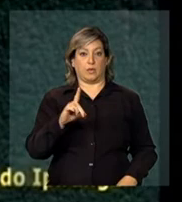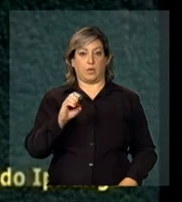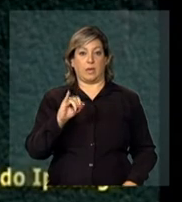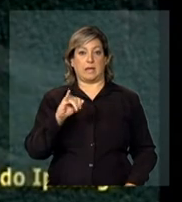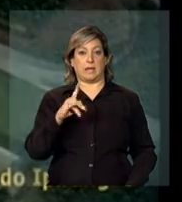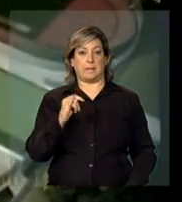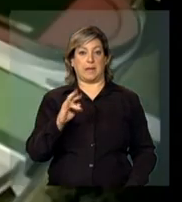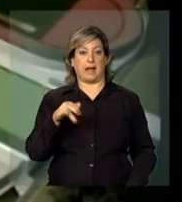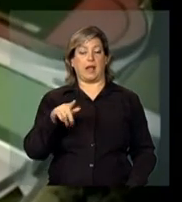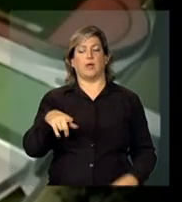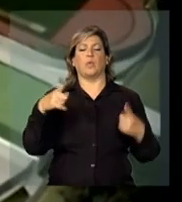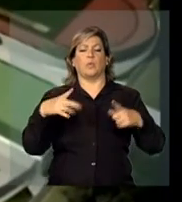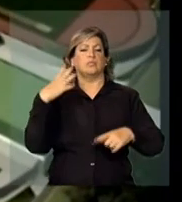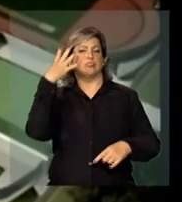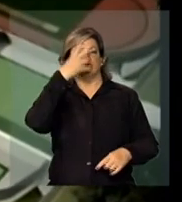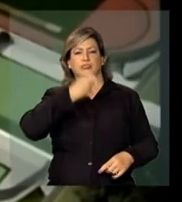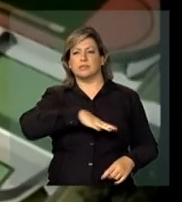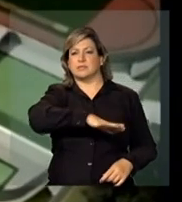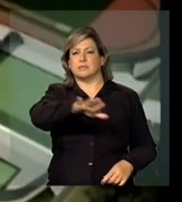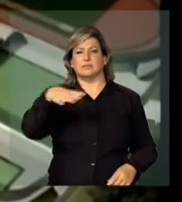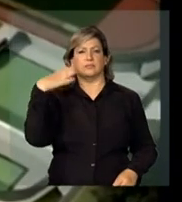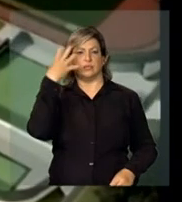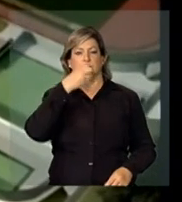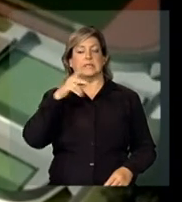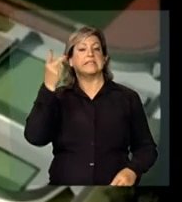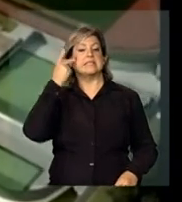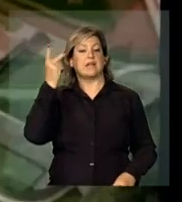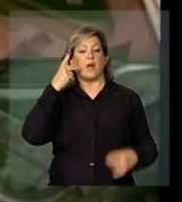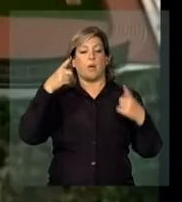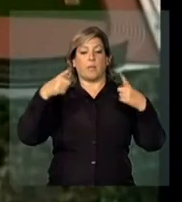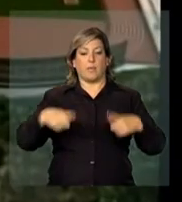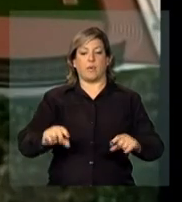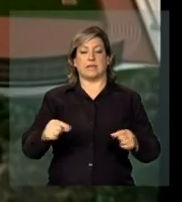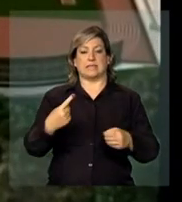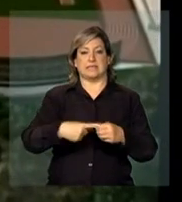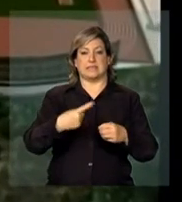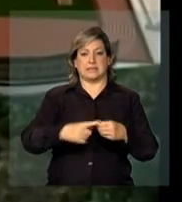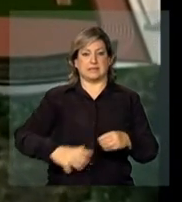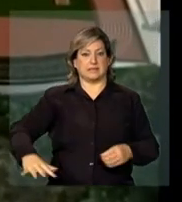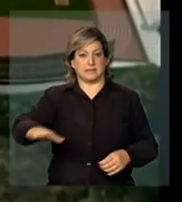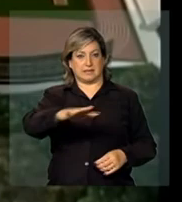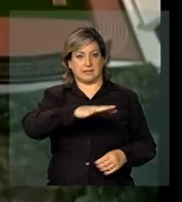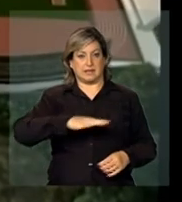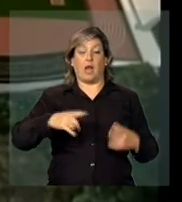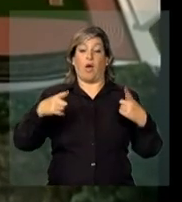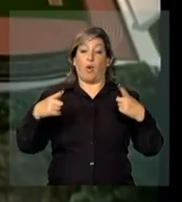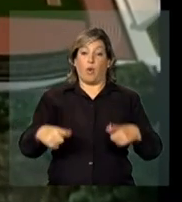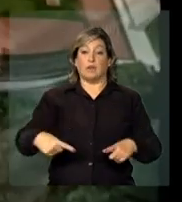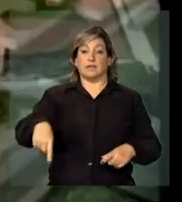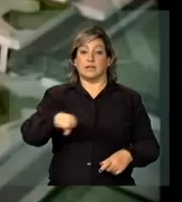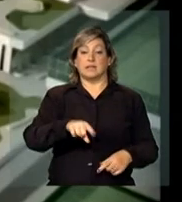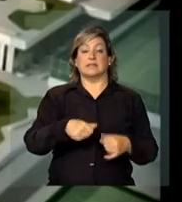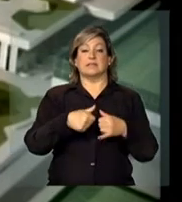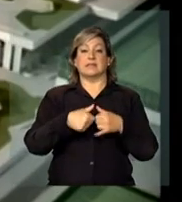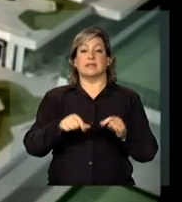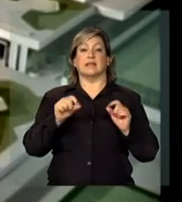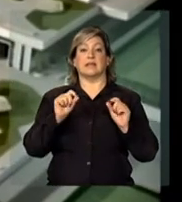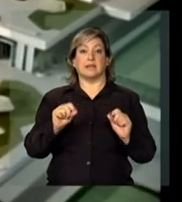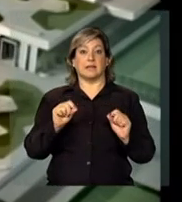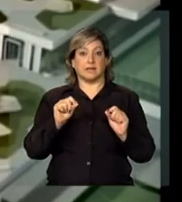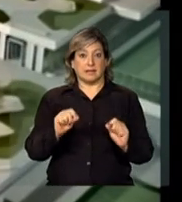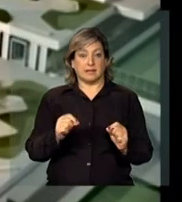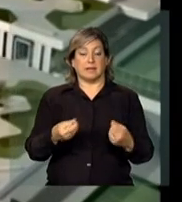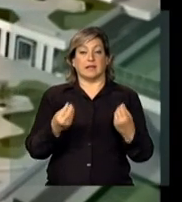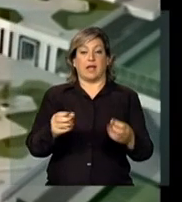espaços mais bonitos do Estado de São Paulo da cidade de São Paulo aonde está destinada à